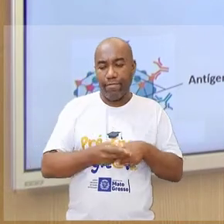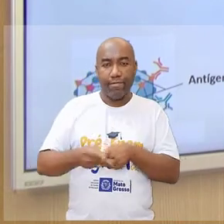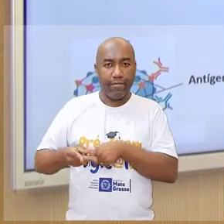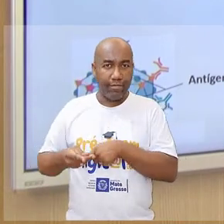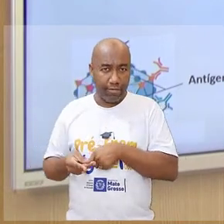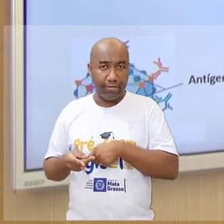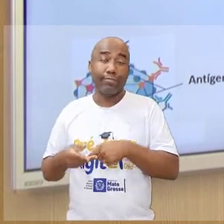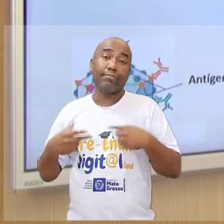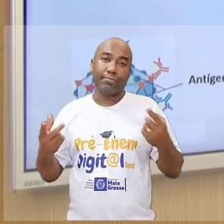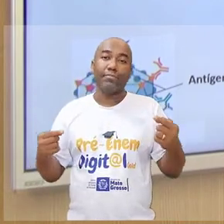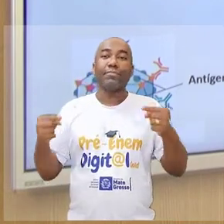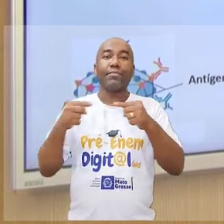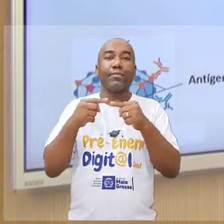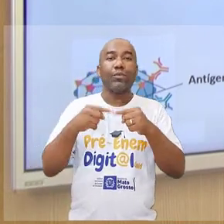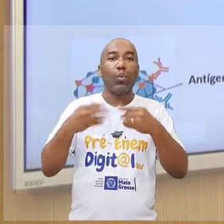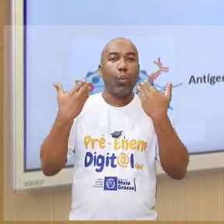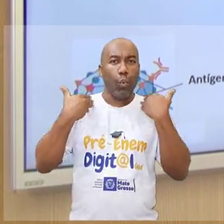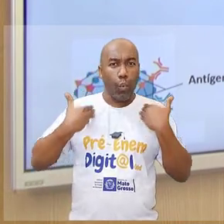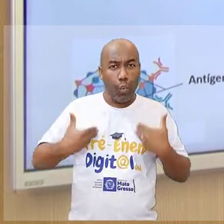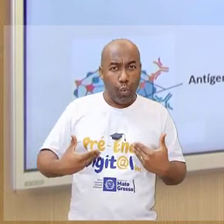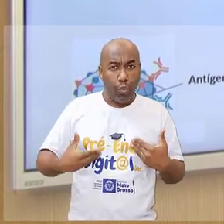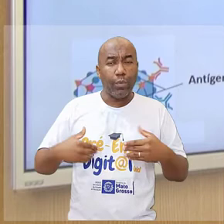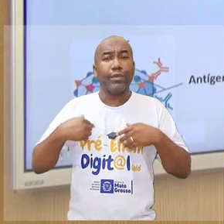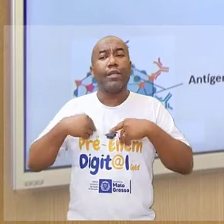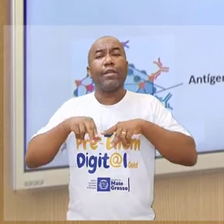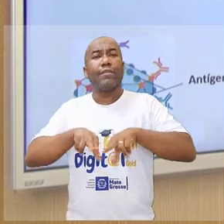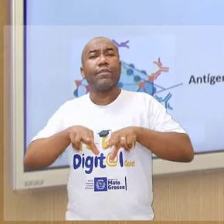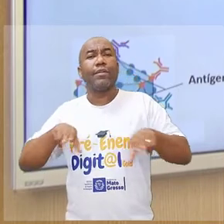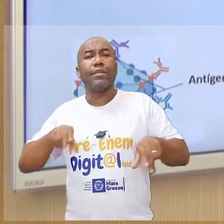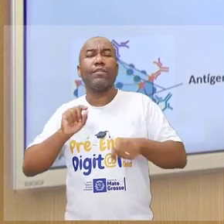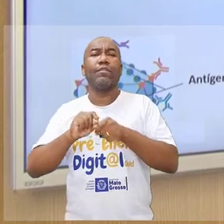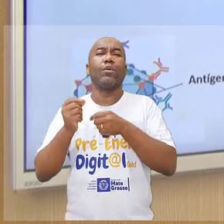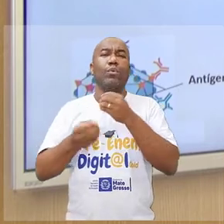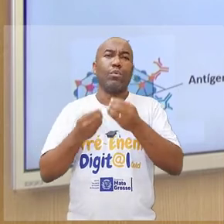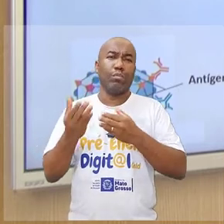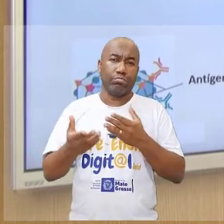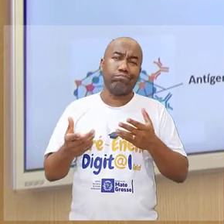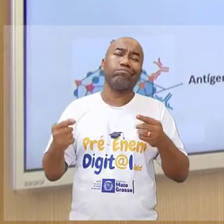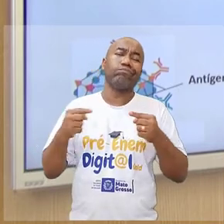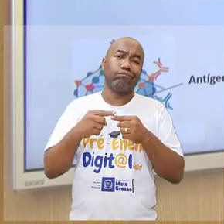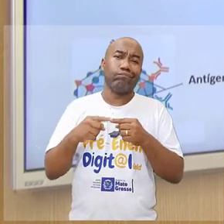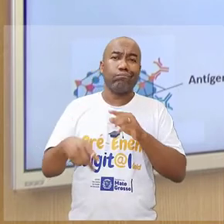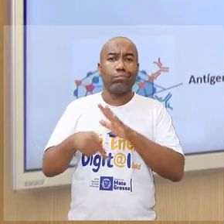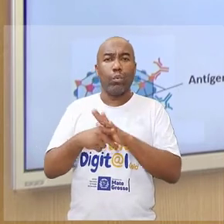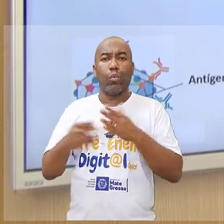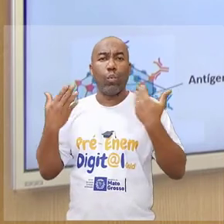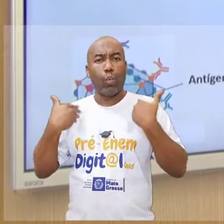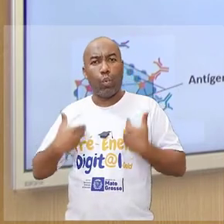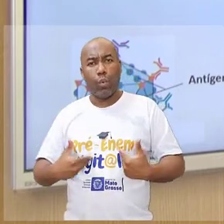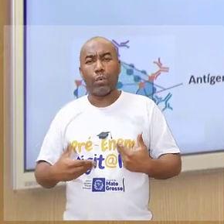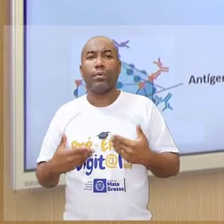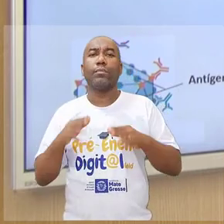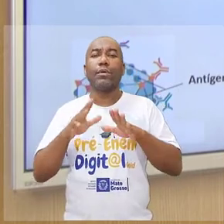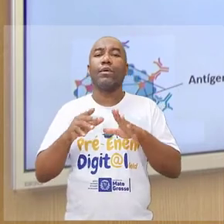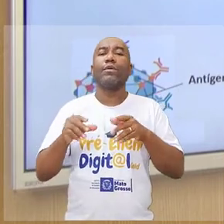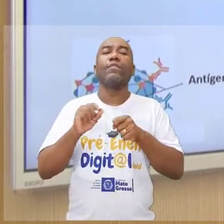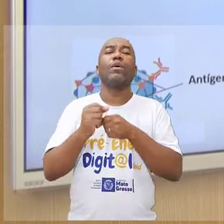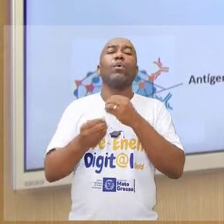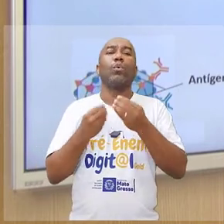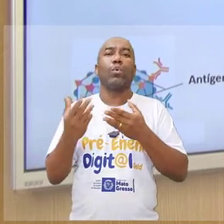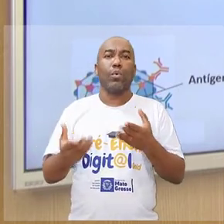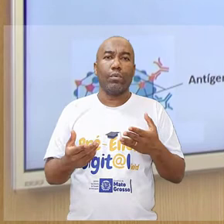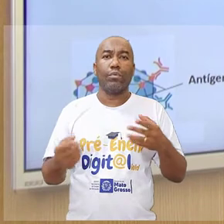os antígenos para que o nosso corpo produzisse anticorpos. Então, o nosso corpo